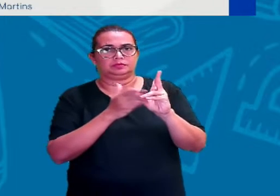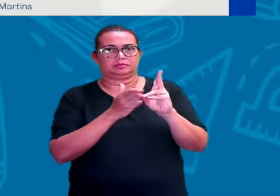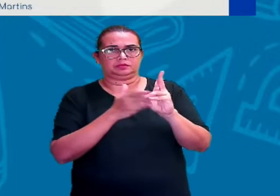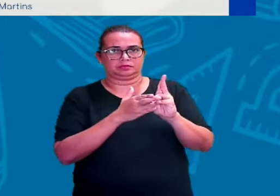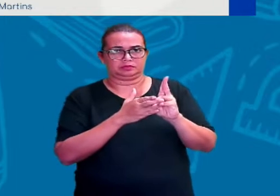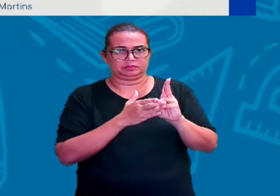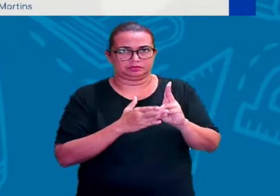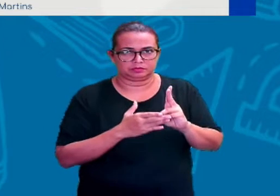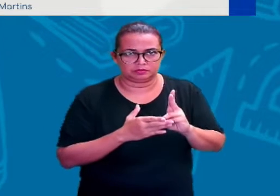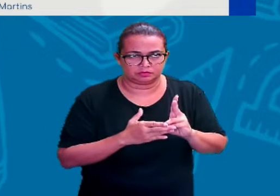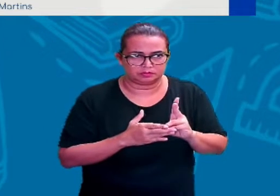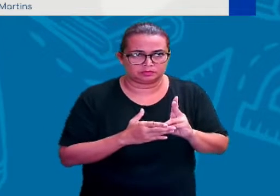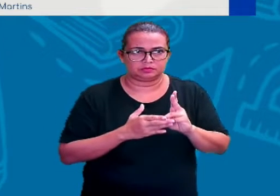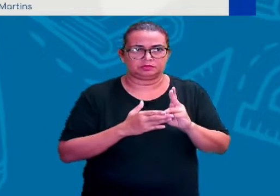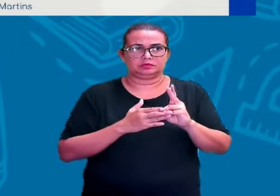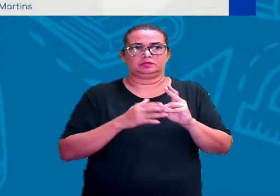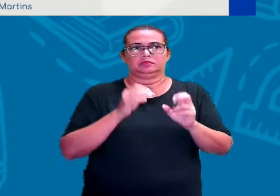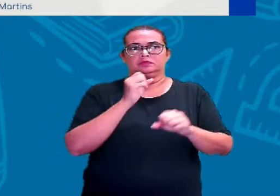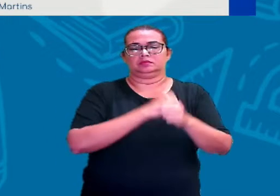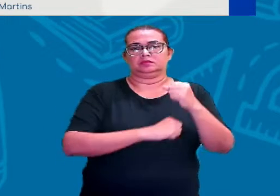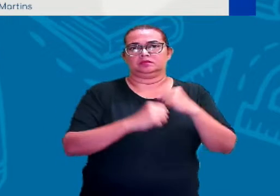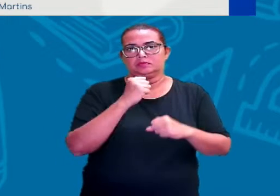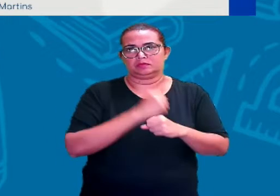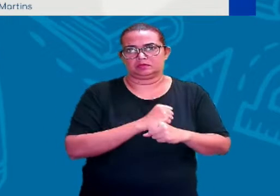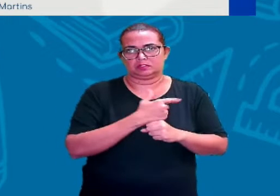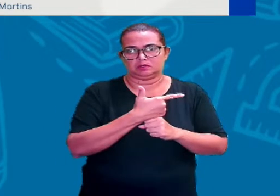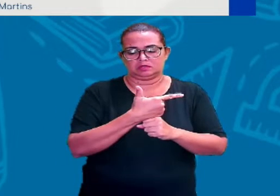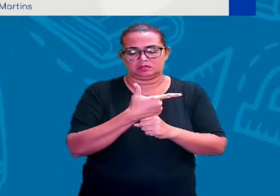E aí, em 2021, né, o dado mais